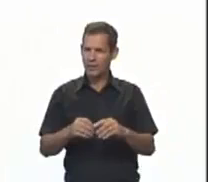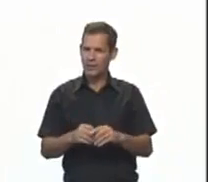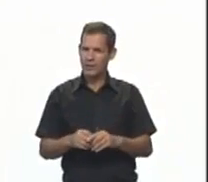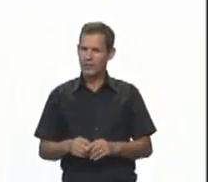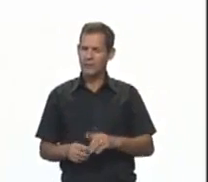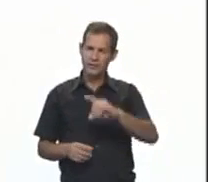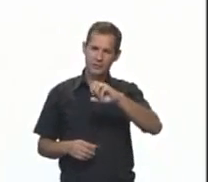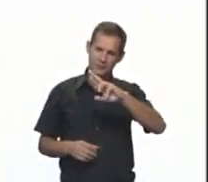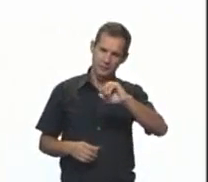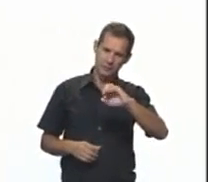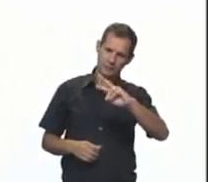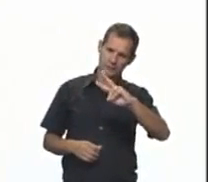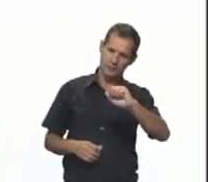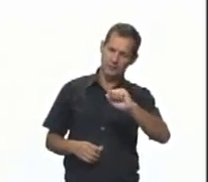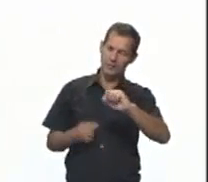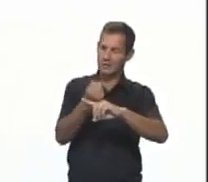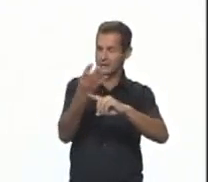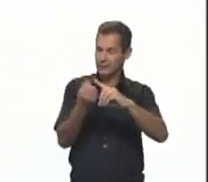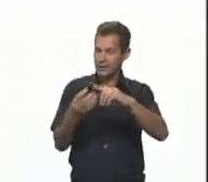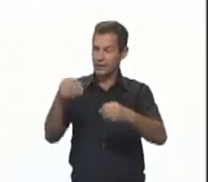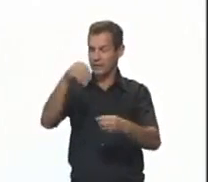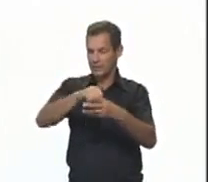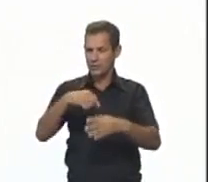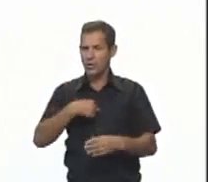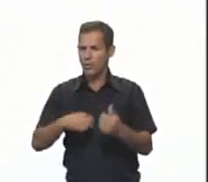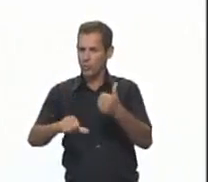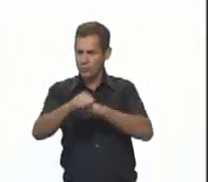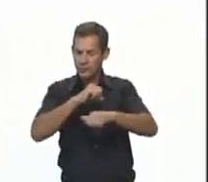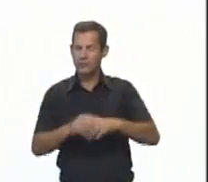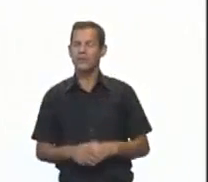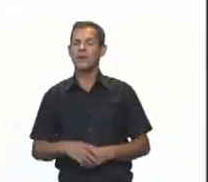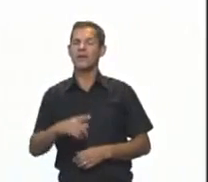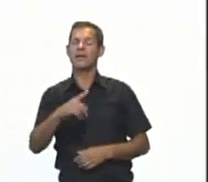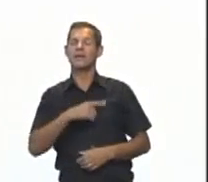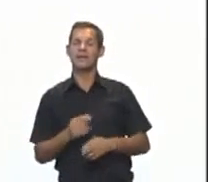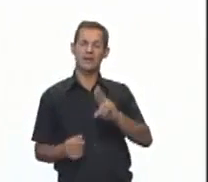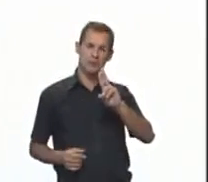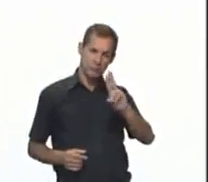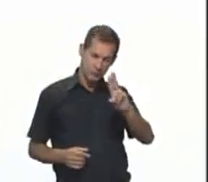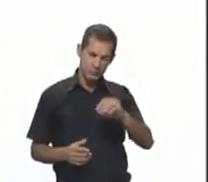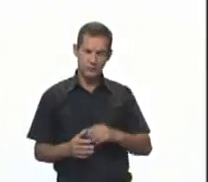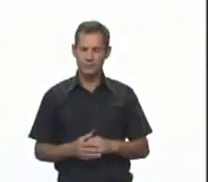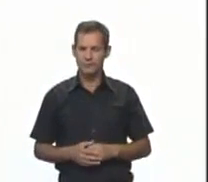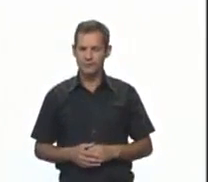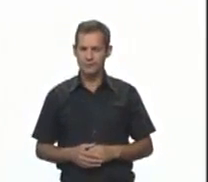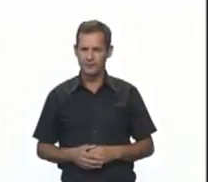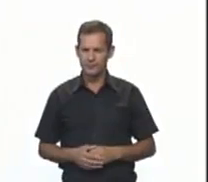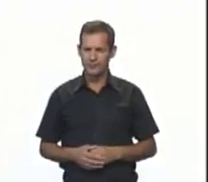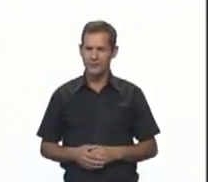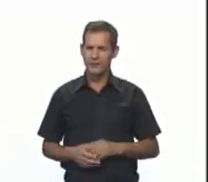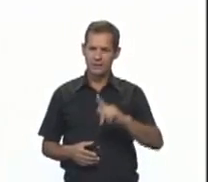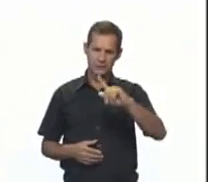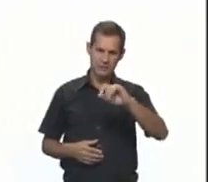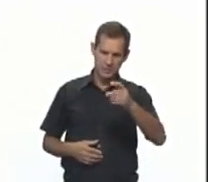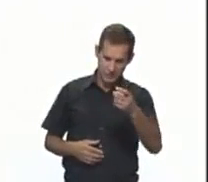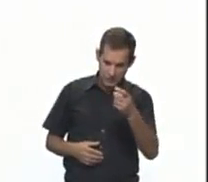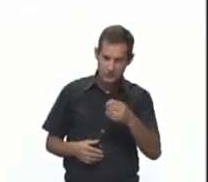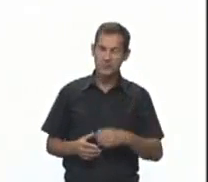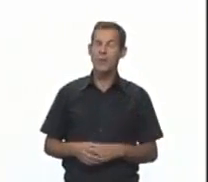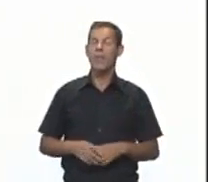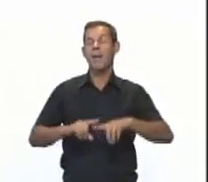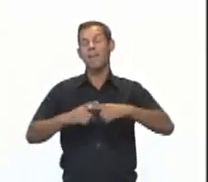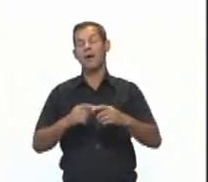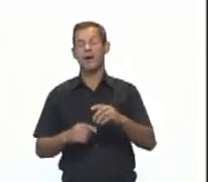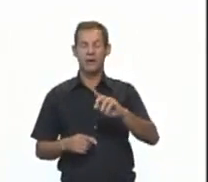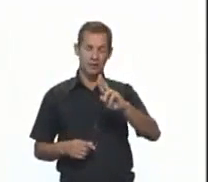da função de dentro. E aí eu faço a minha mudança. A gente não chamou u de g de x? Se